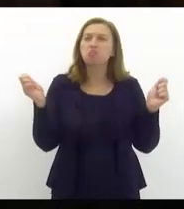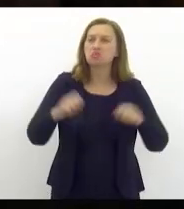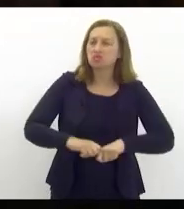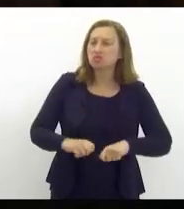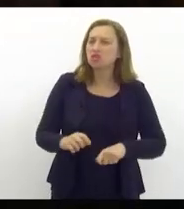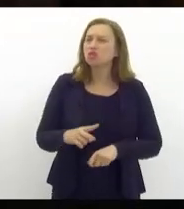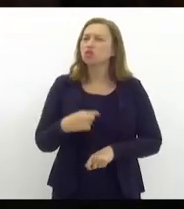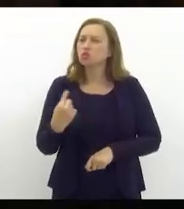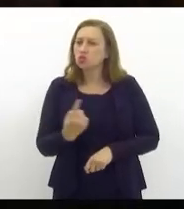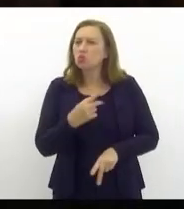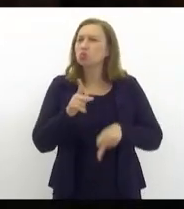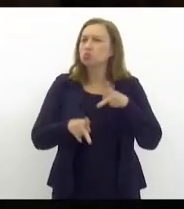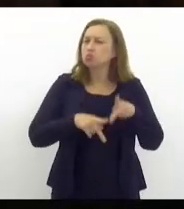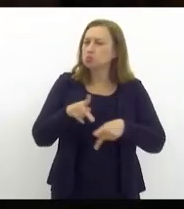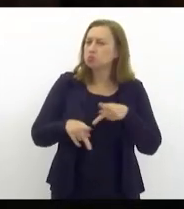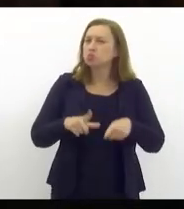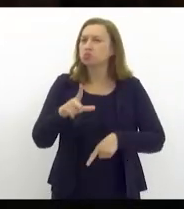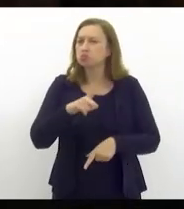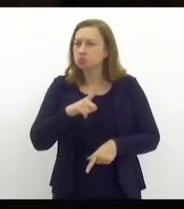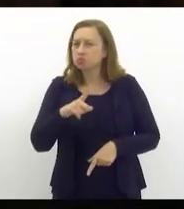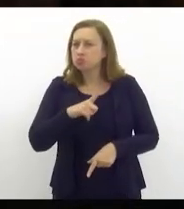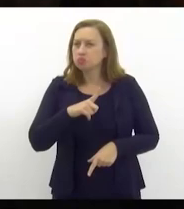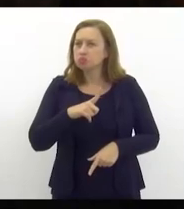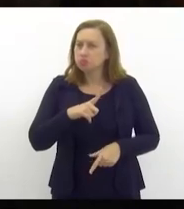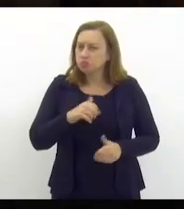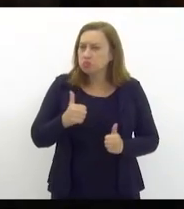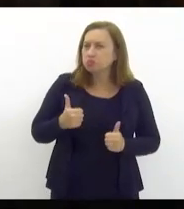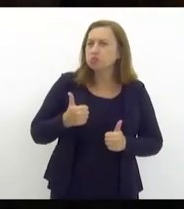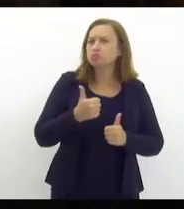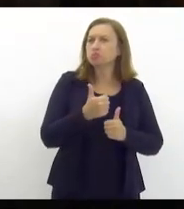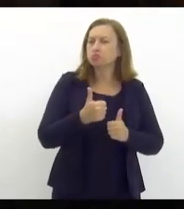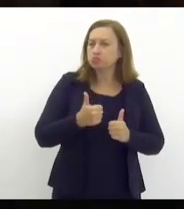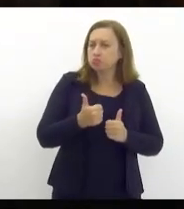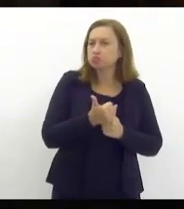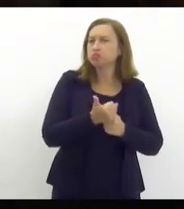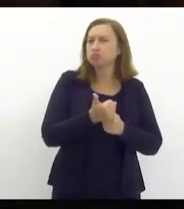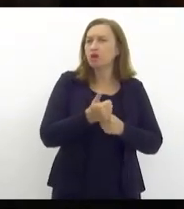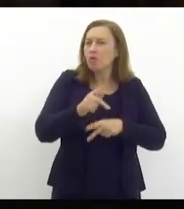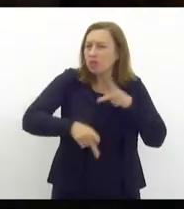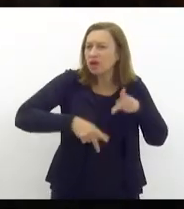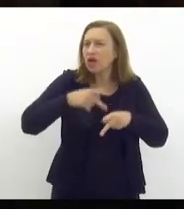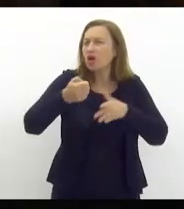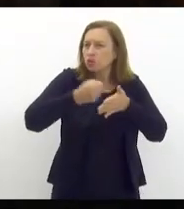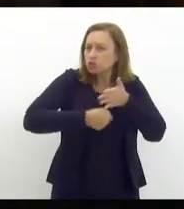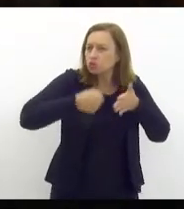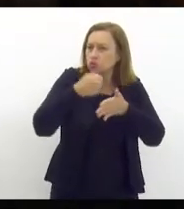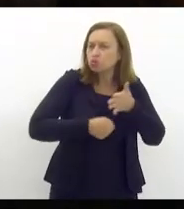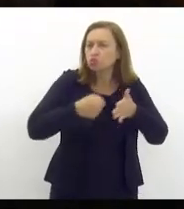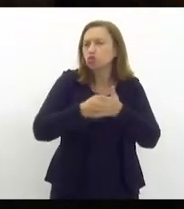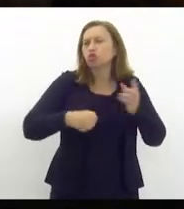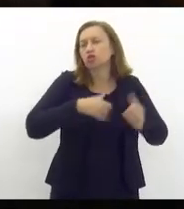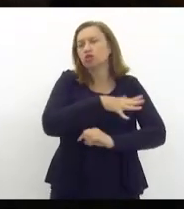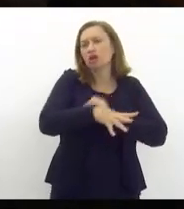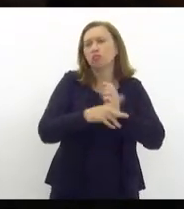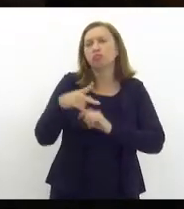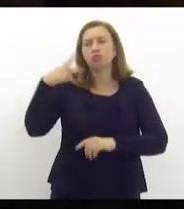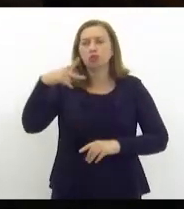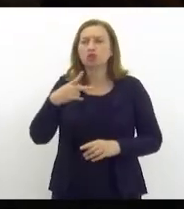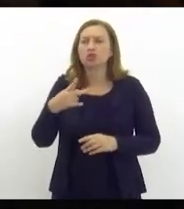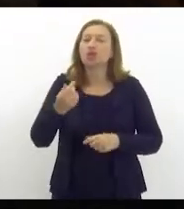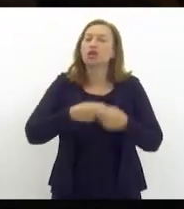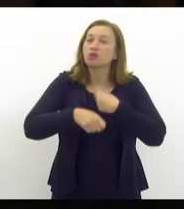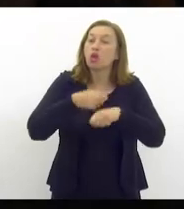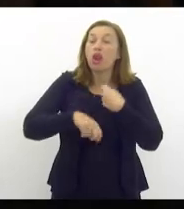do nosso povo ter o protagonismo nas lutas sociais, políticas e econômicas. Então, só